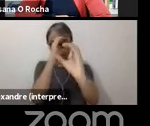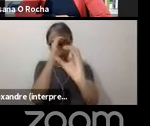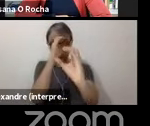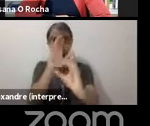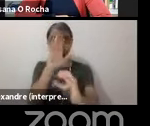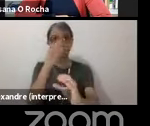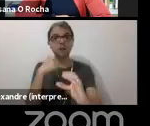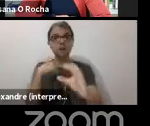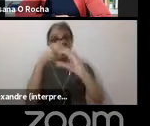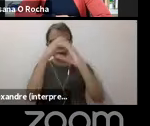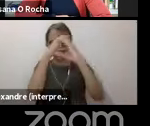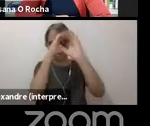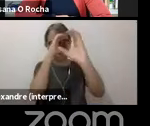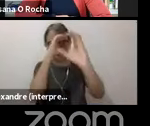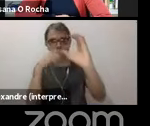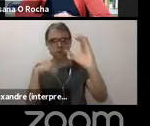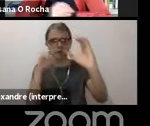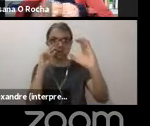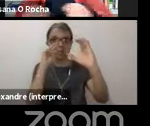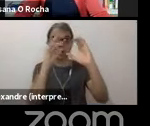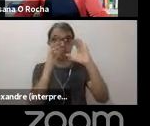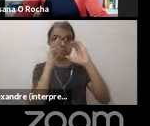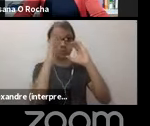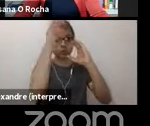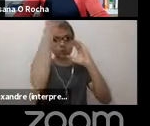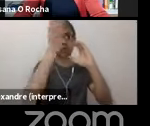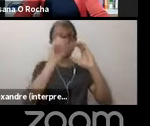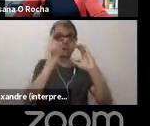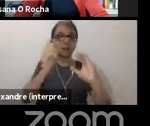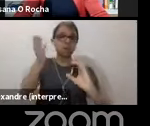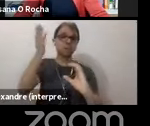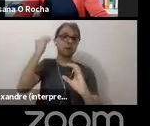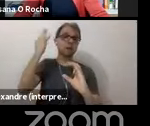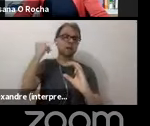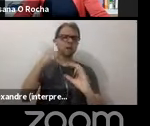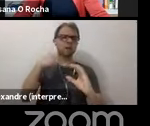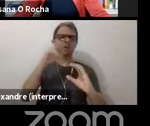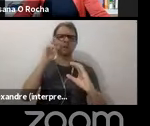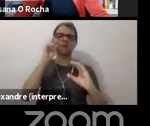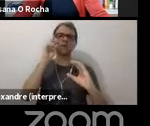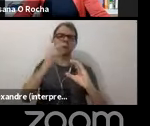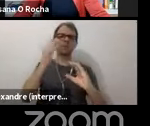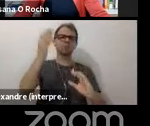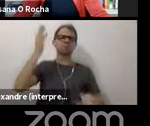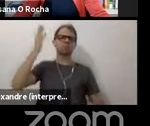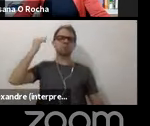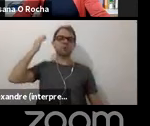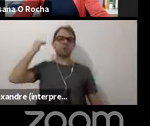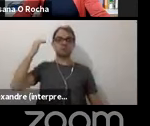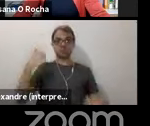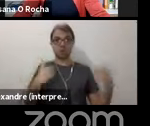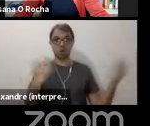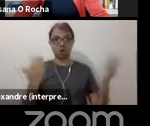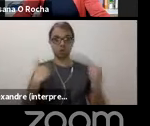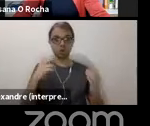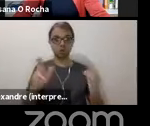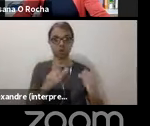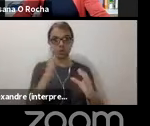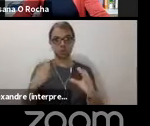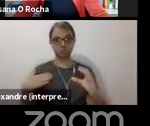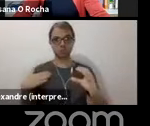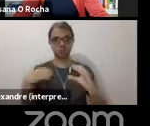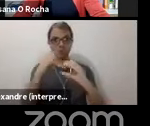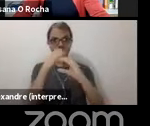o presente, focando em algum ponto que a gente queira, e para o futuro. Então, eu com a minha luneta aqui,